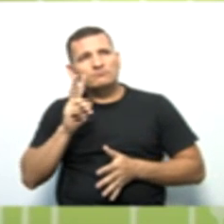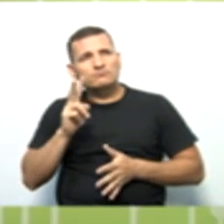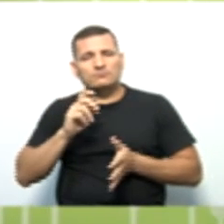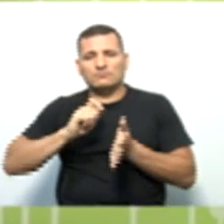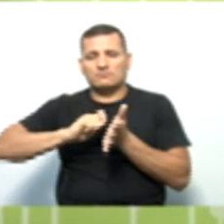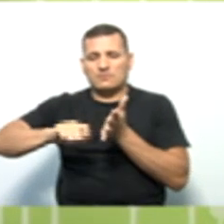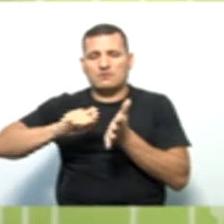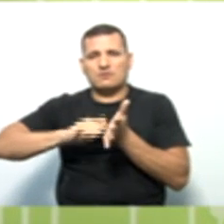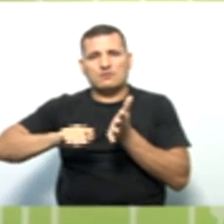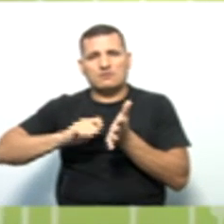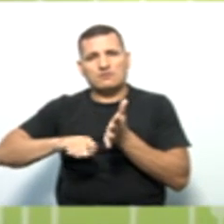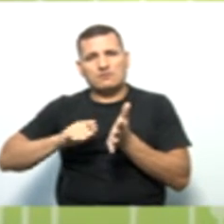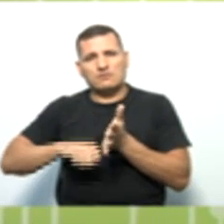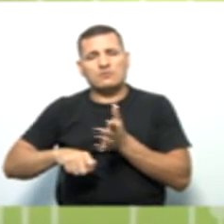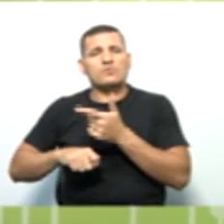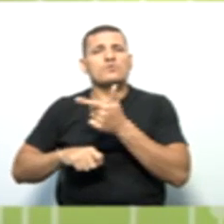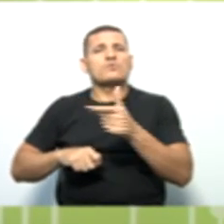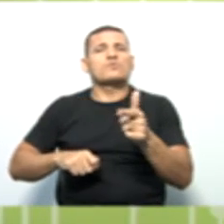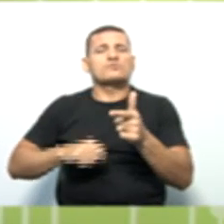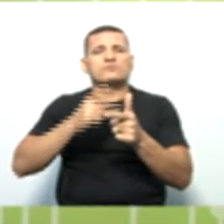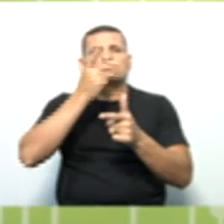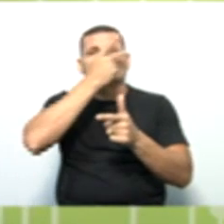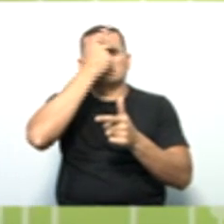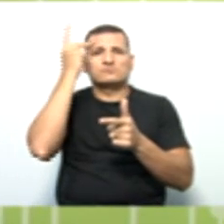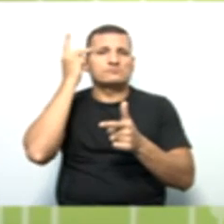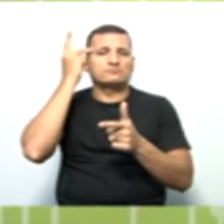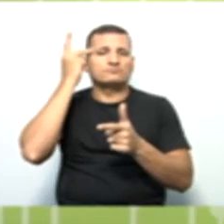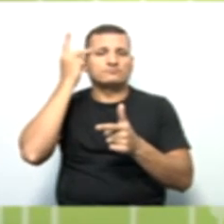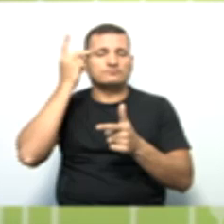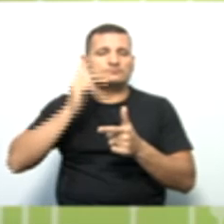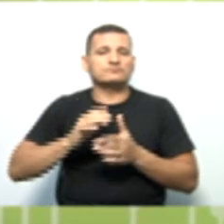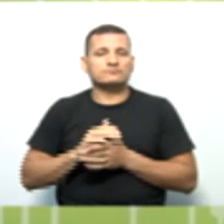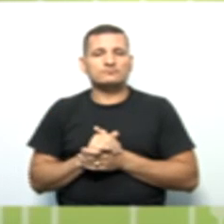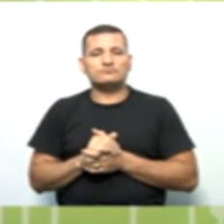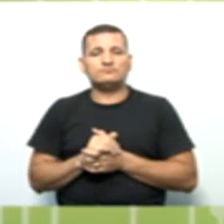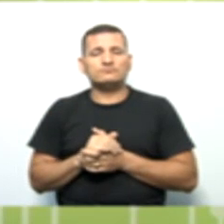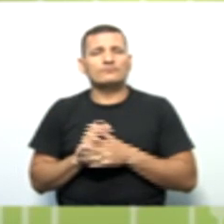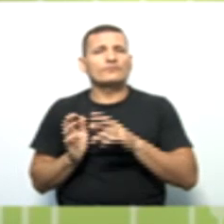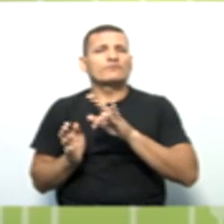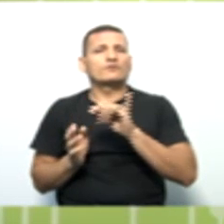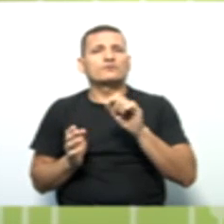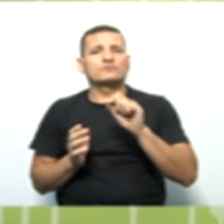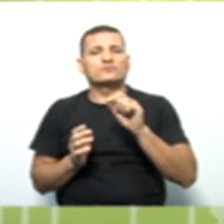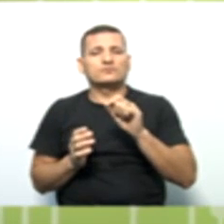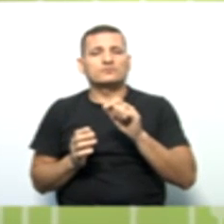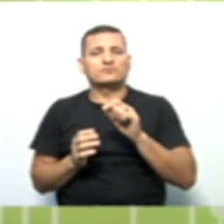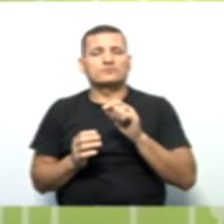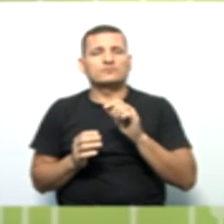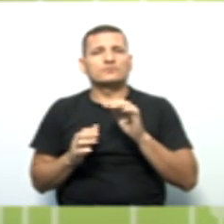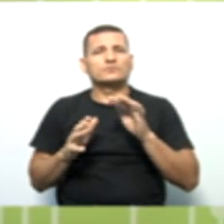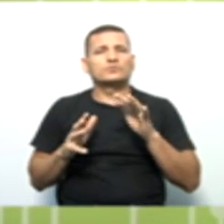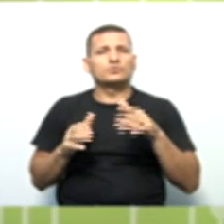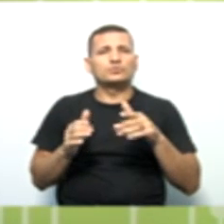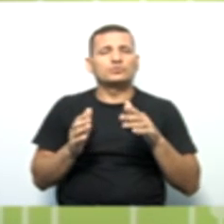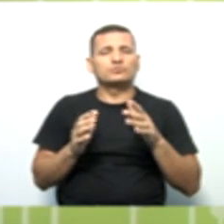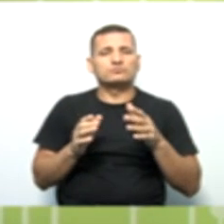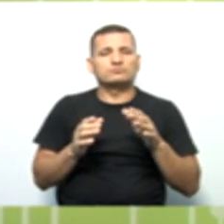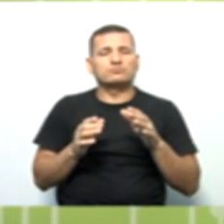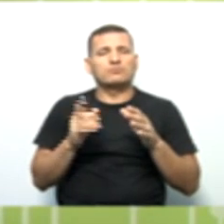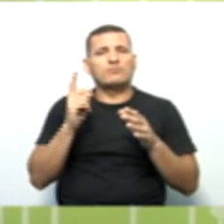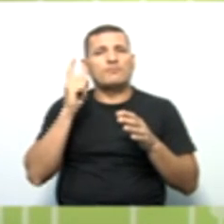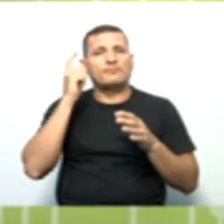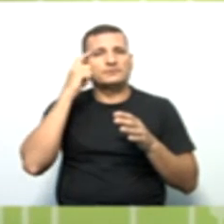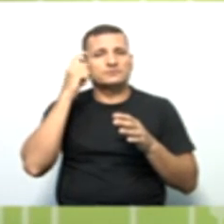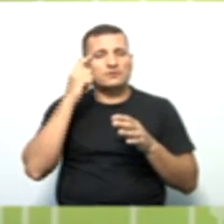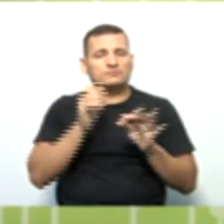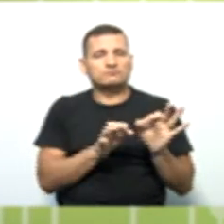dessa reunião e tem aquela pessoa lá que é o principal, né, que vai trazer tudo que foi construído naquela fase, aliás, tudo que foi pensado